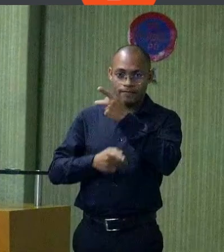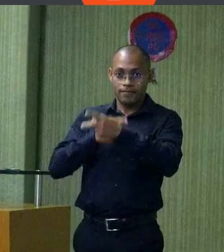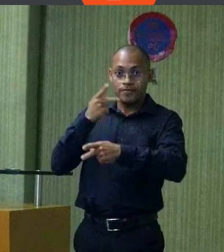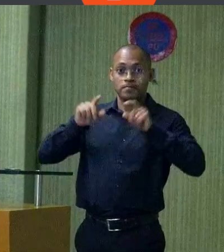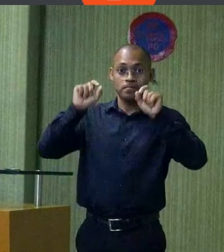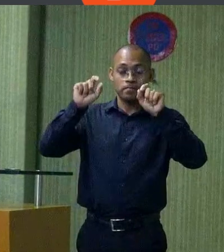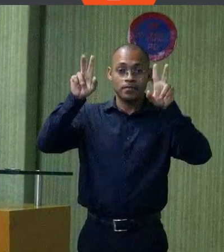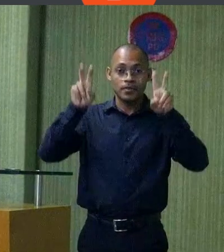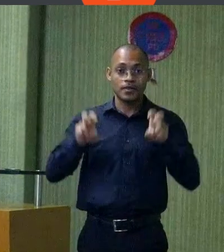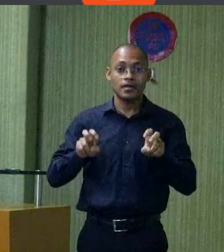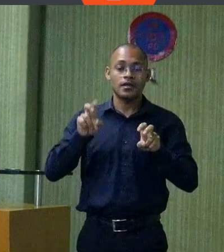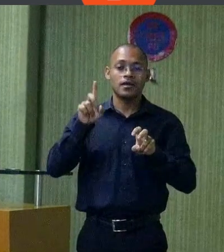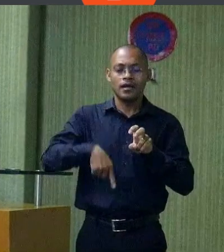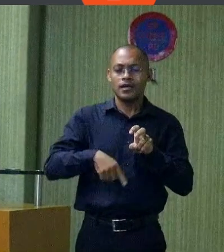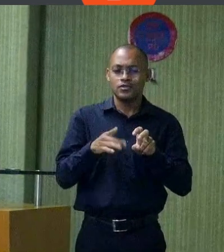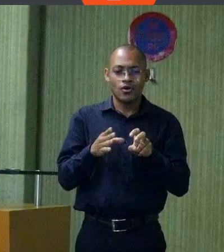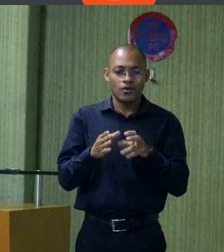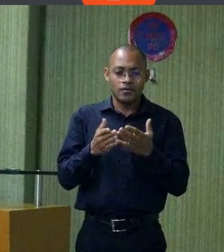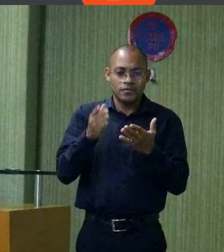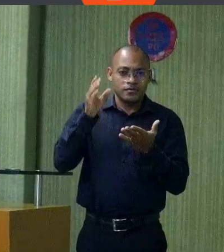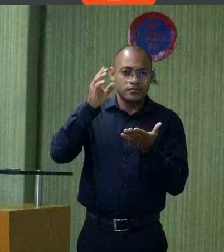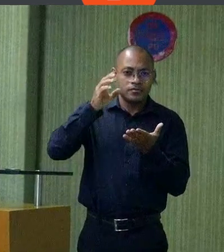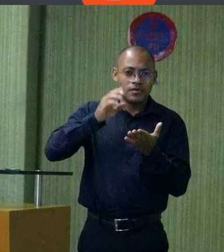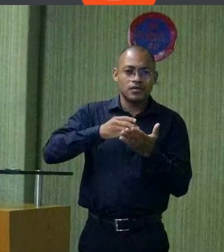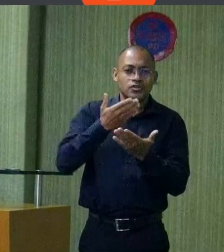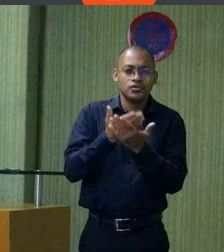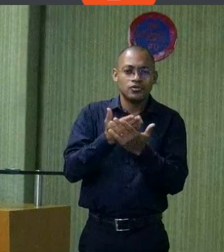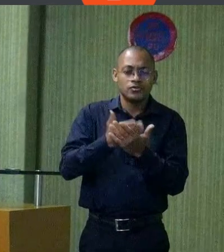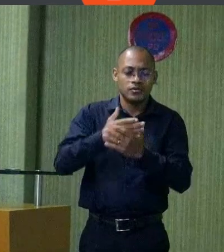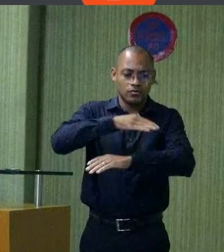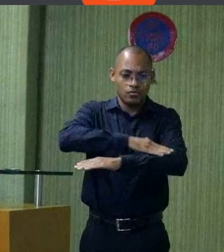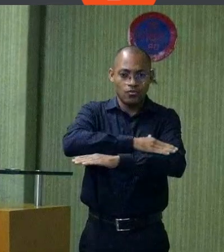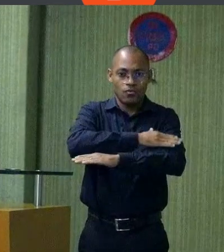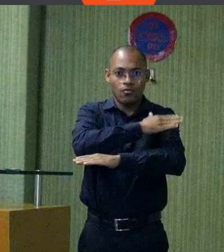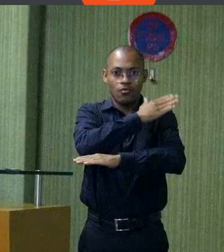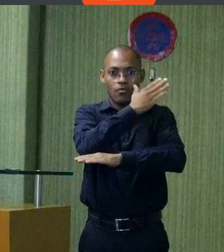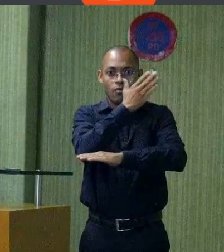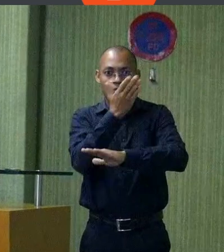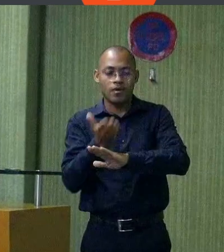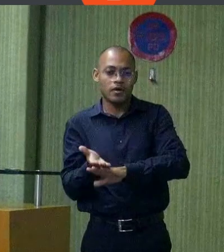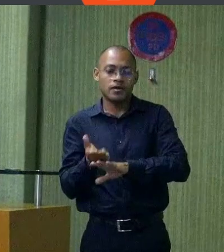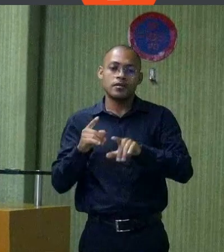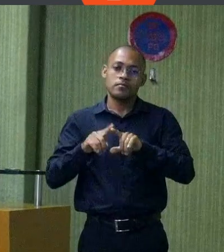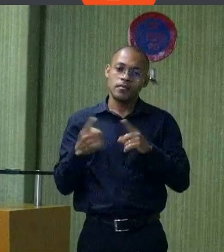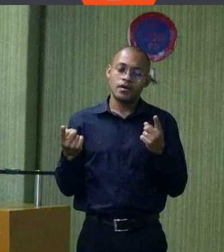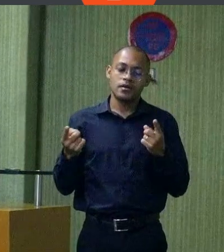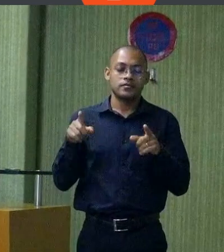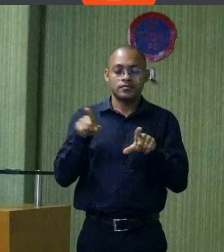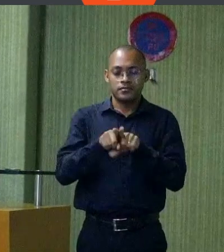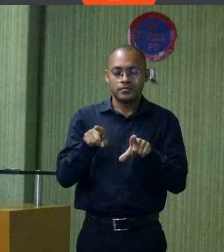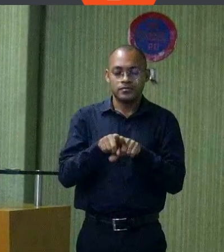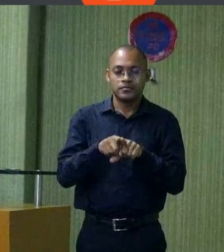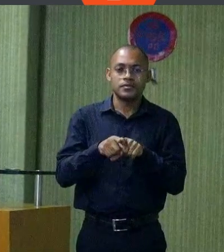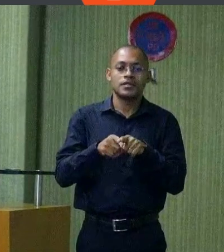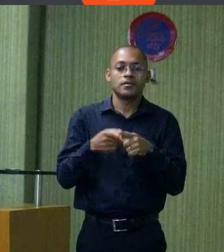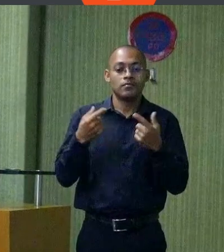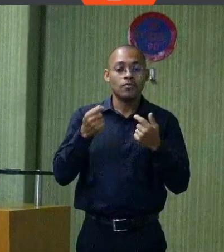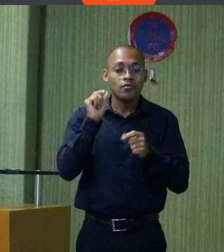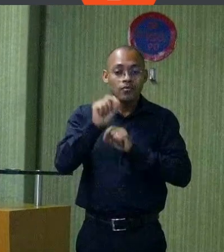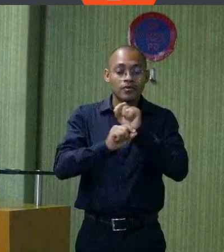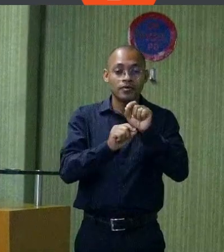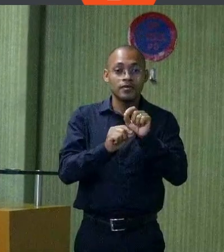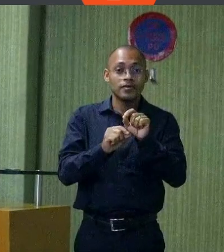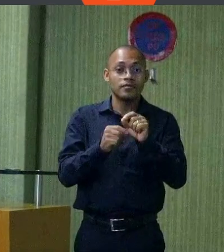da jornada de tempo integral mas de uma perspectiva de educação integral né é considerada nessa jornada